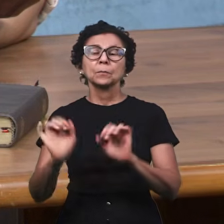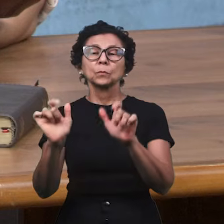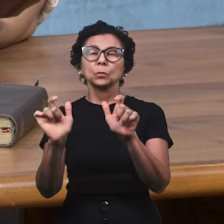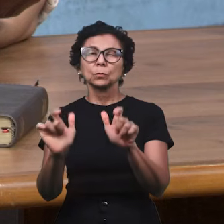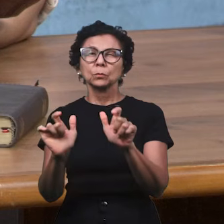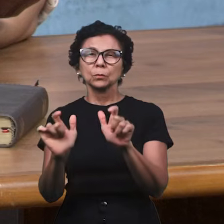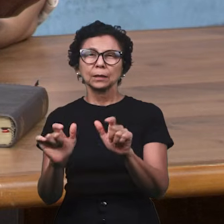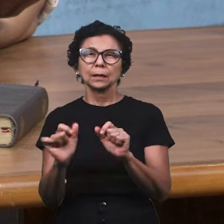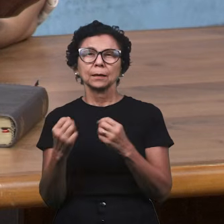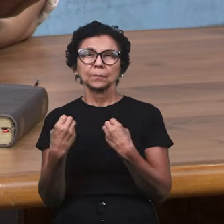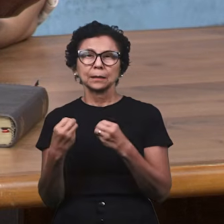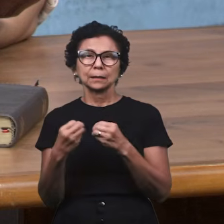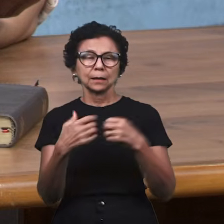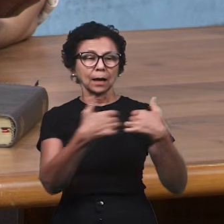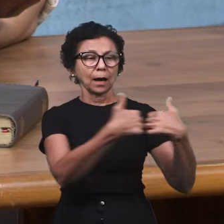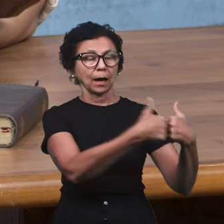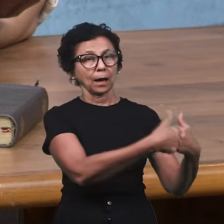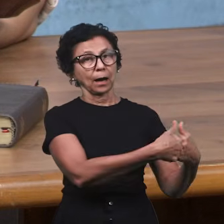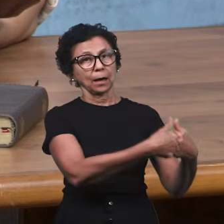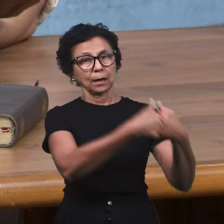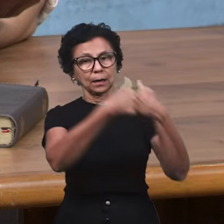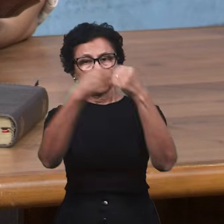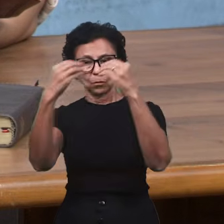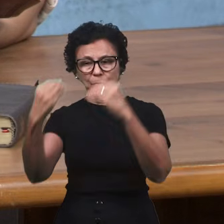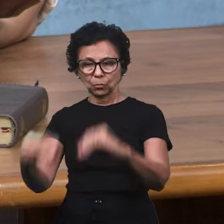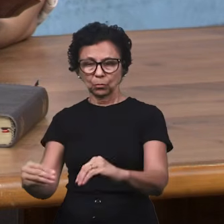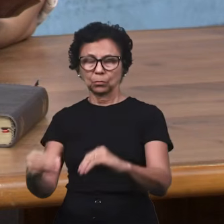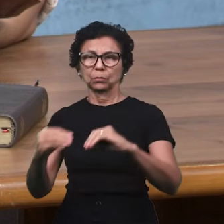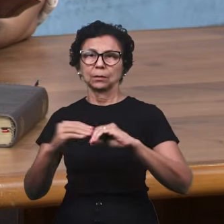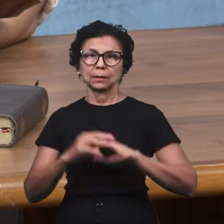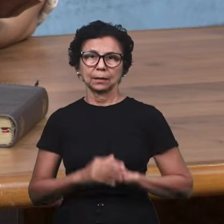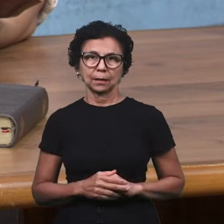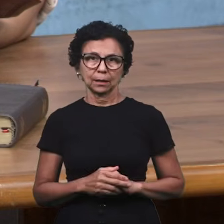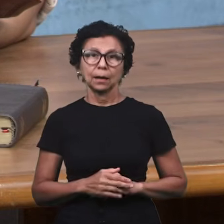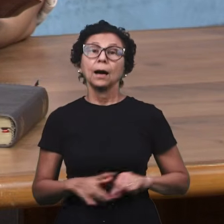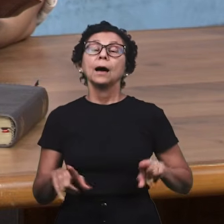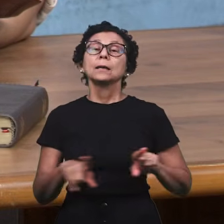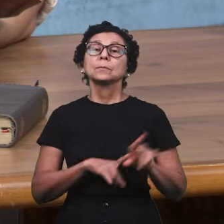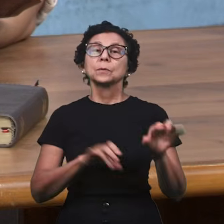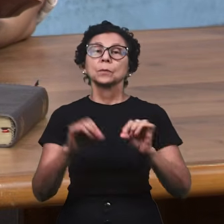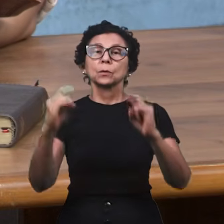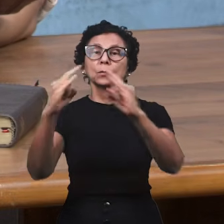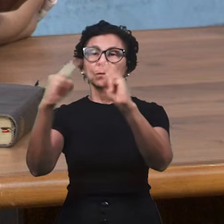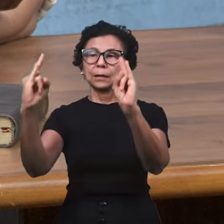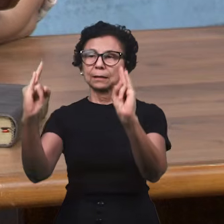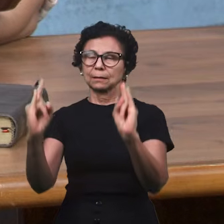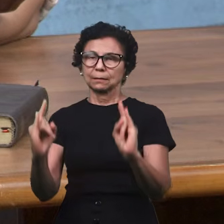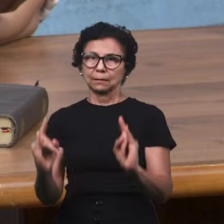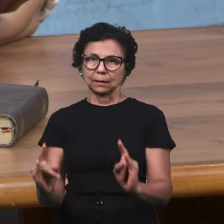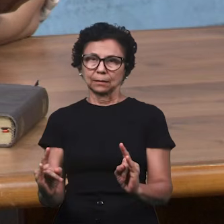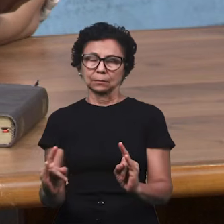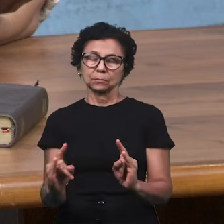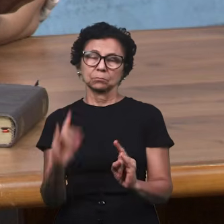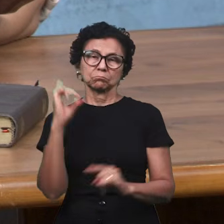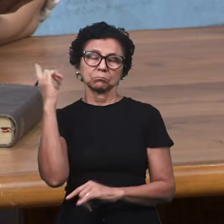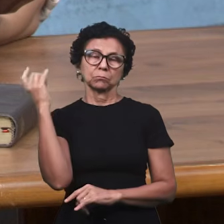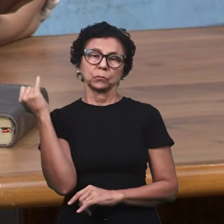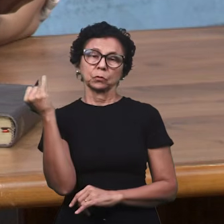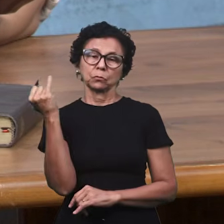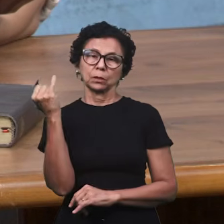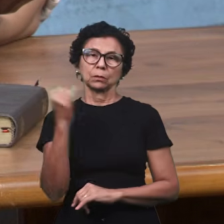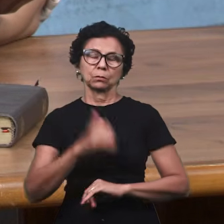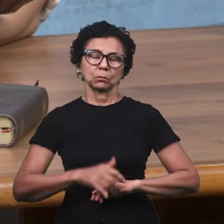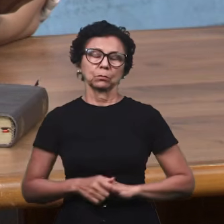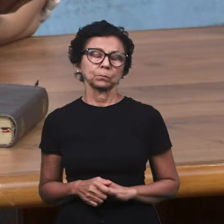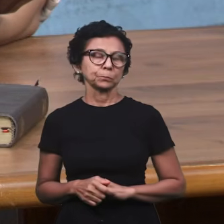para a arca de Deus e armou-lhe uma tenda. Então disse Davi: